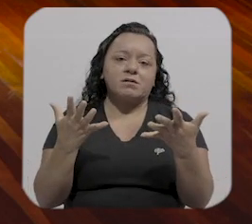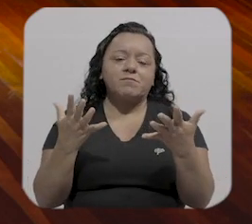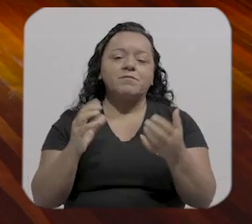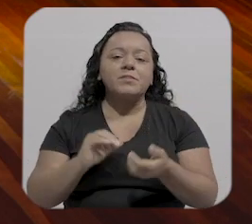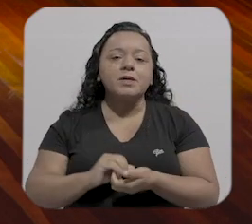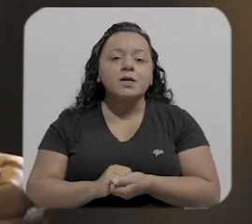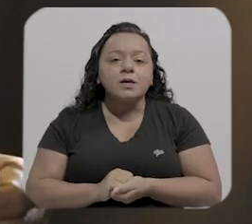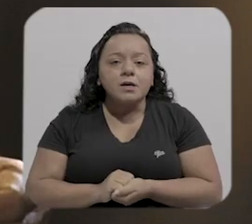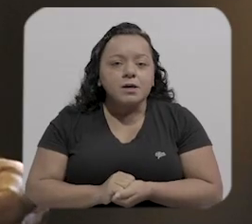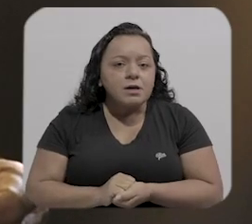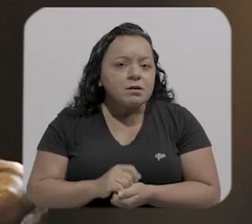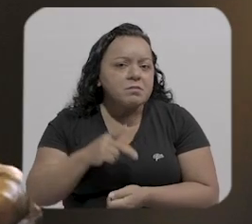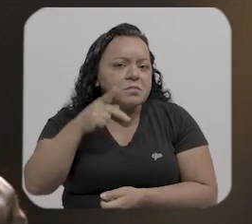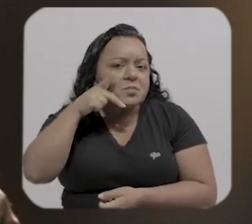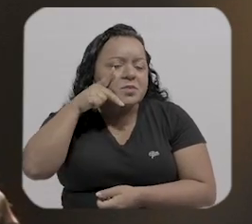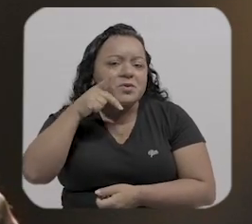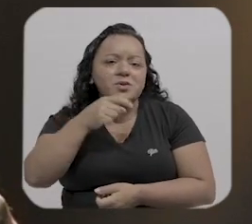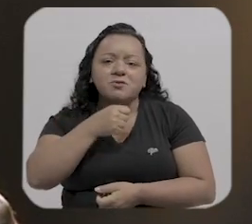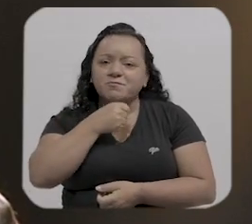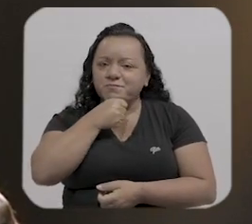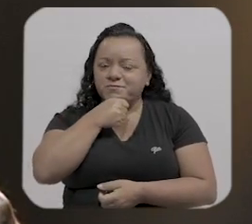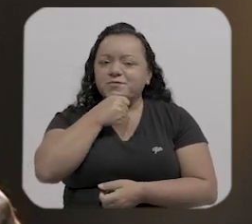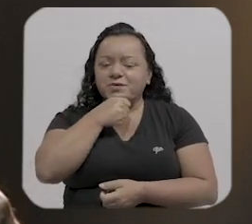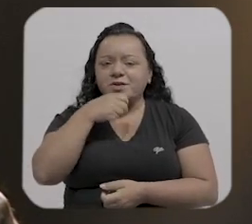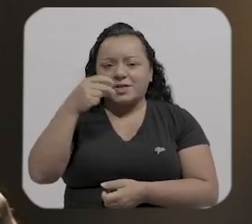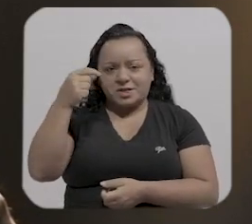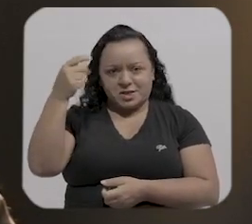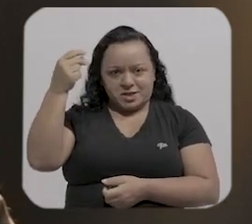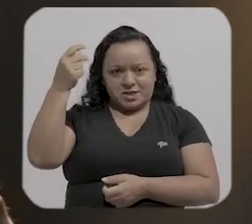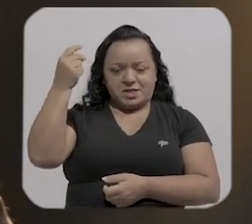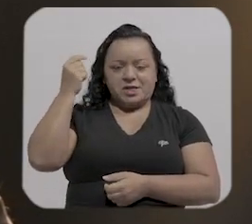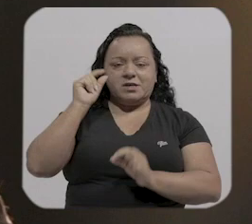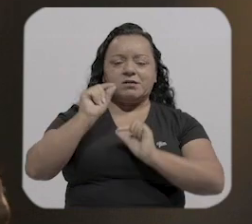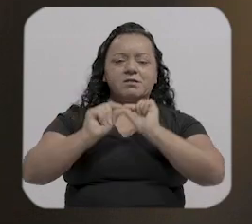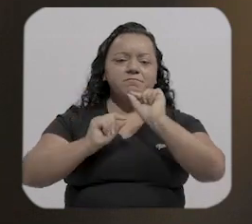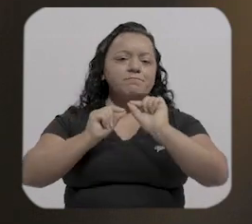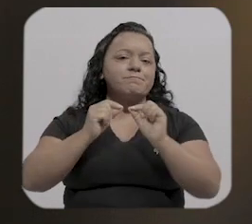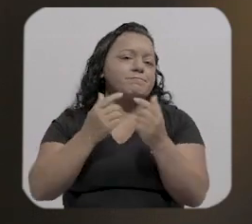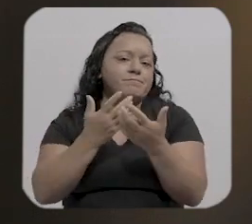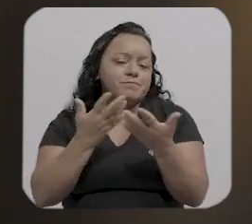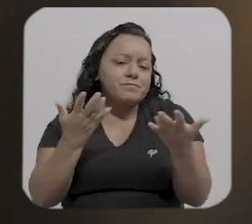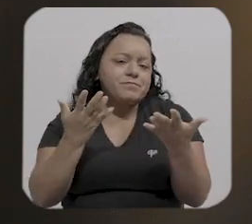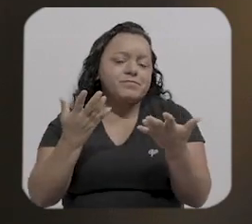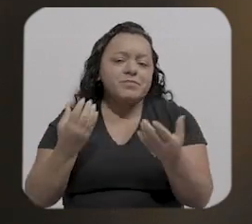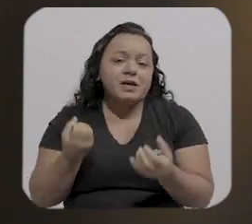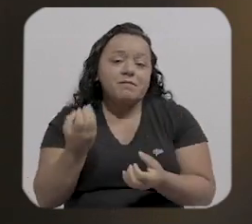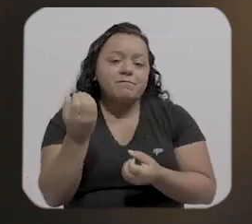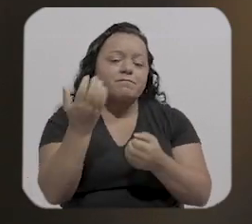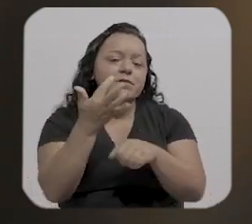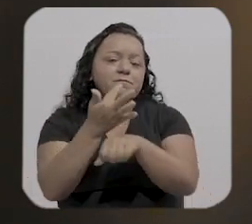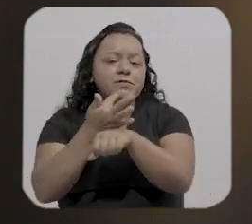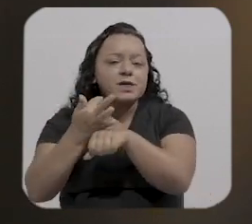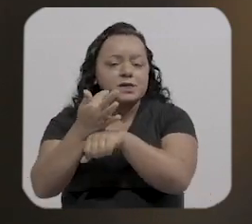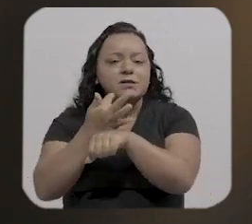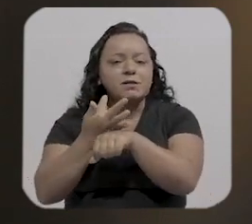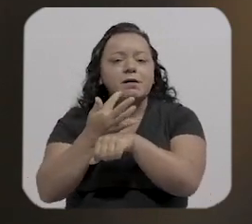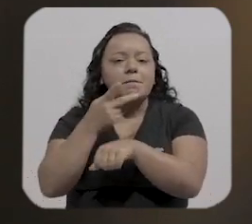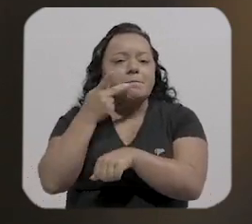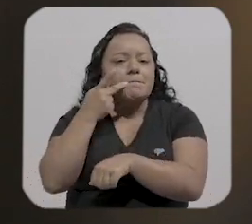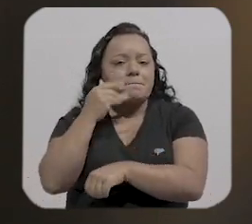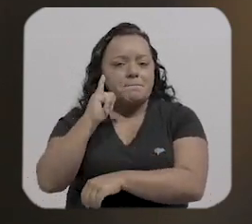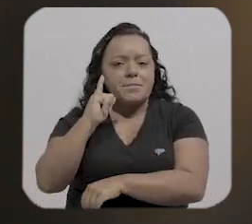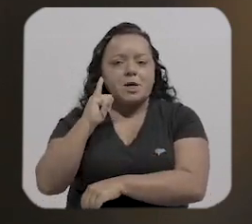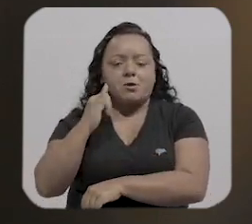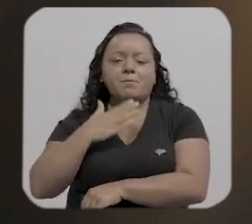né? Porto Velho, nessas minhas férias, meu pai viajava sempre para Guajará e